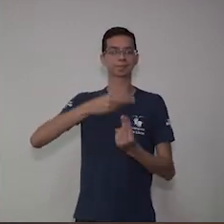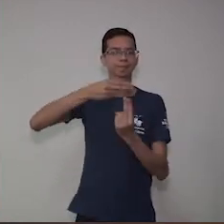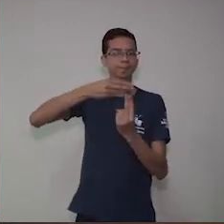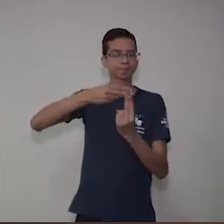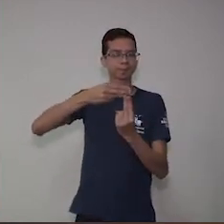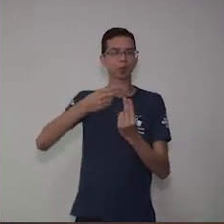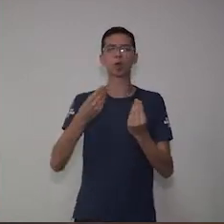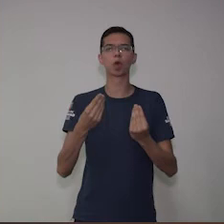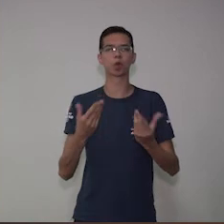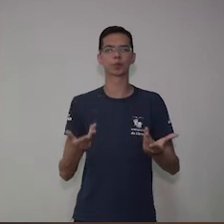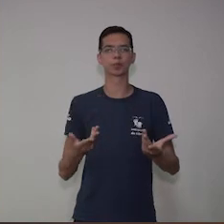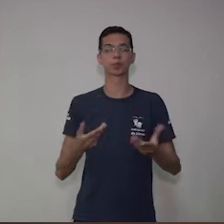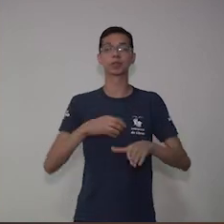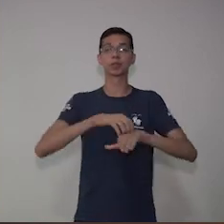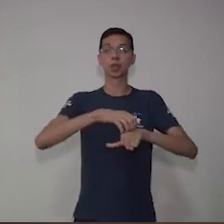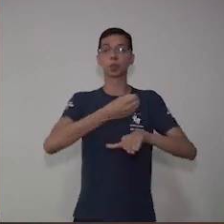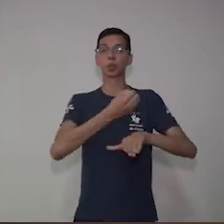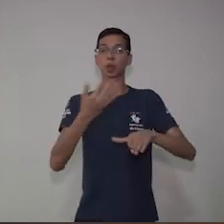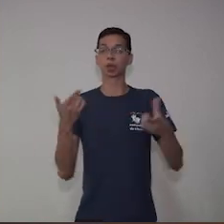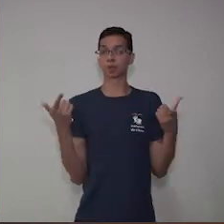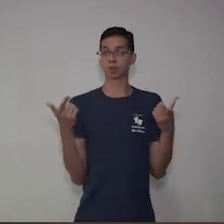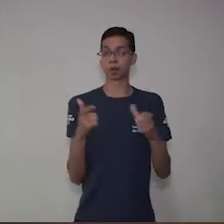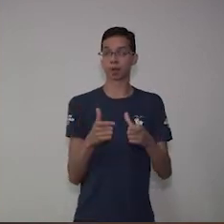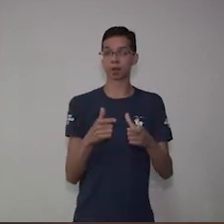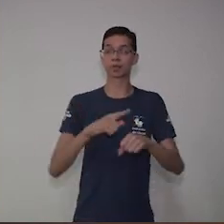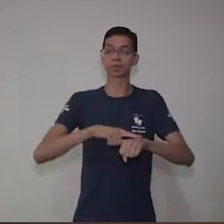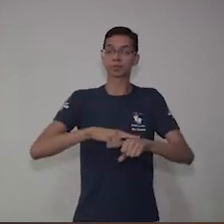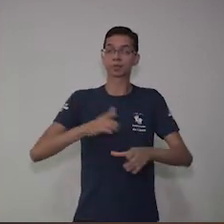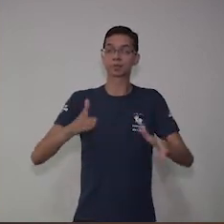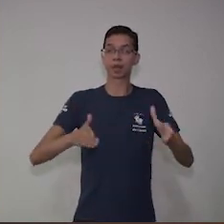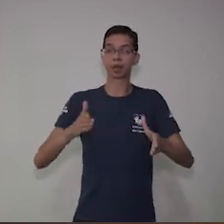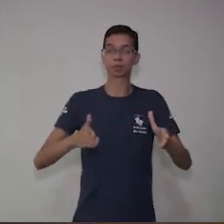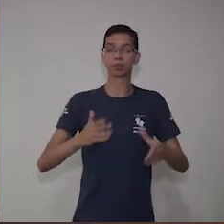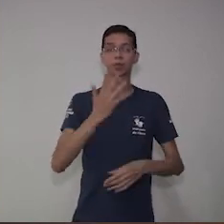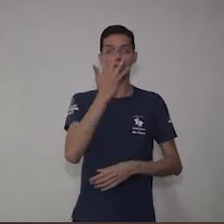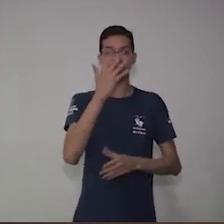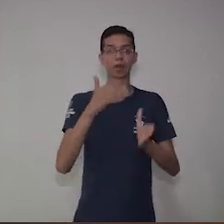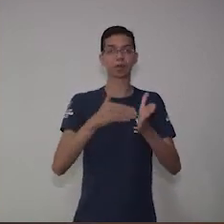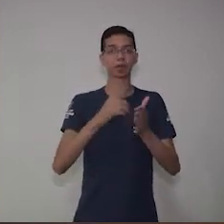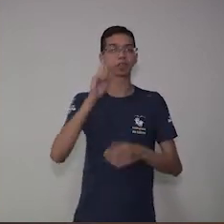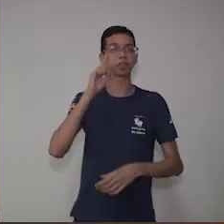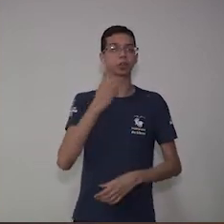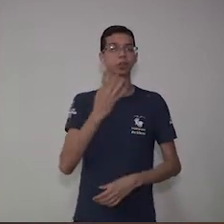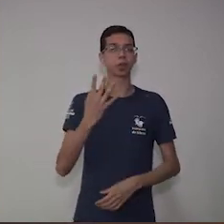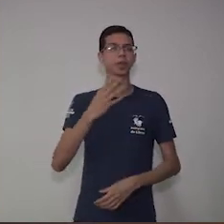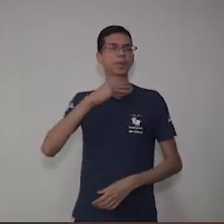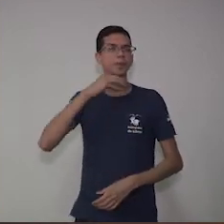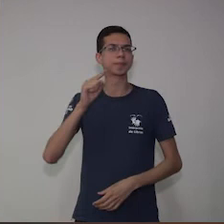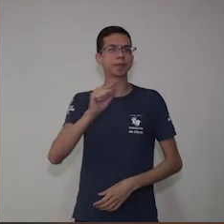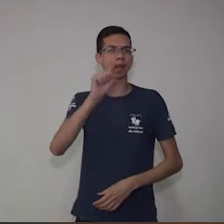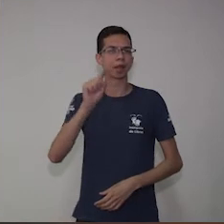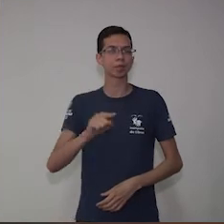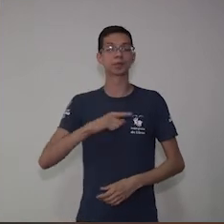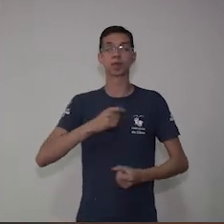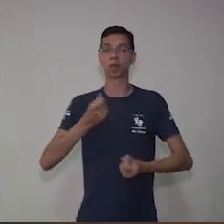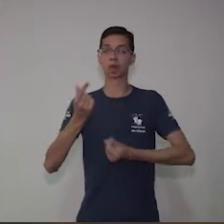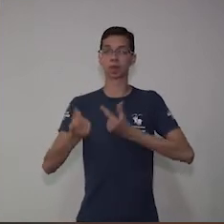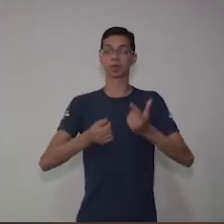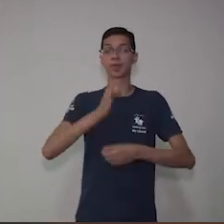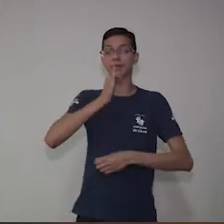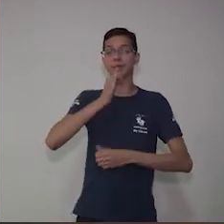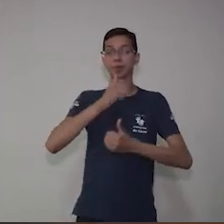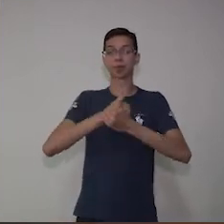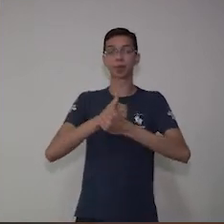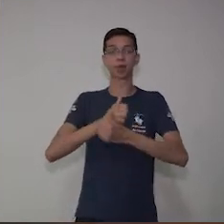frota neste período de 26 de fevereiro a 14 de março? Algumas linhas vão até os limites com o ABC, onde